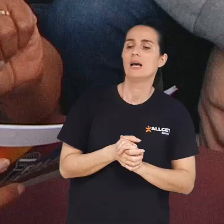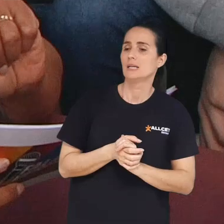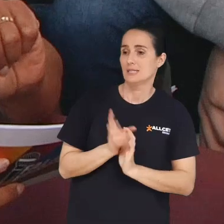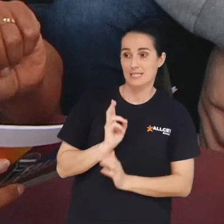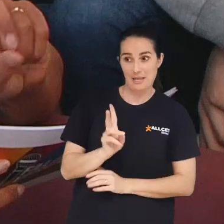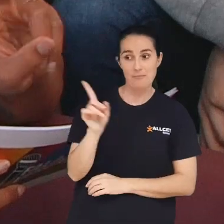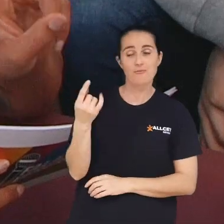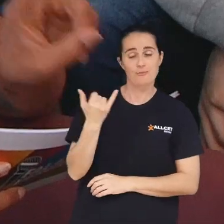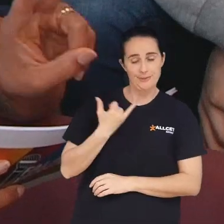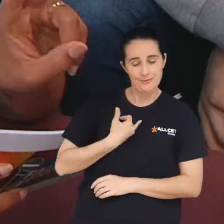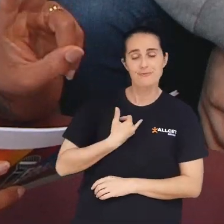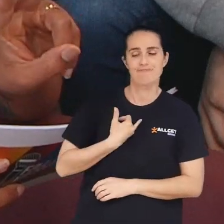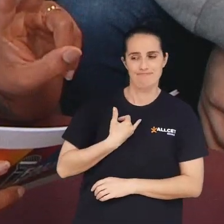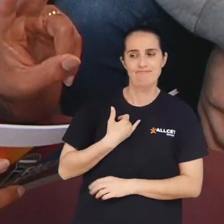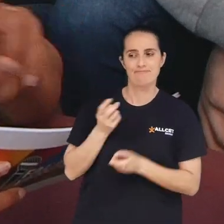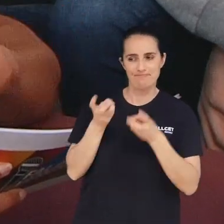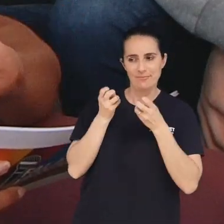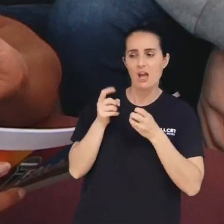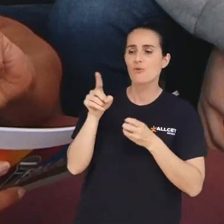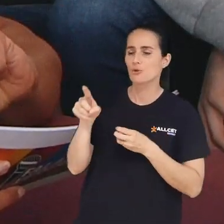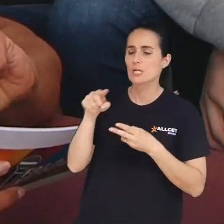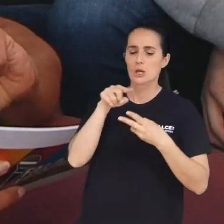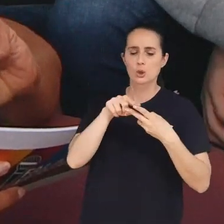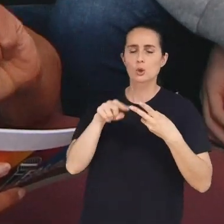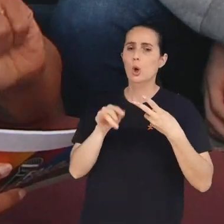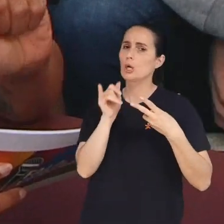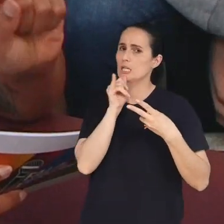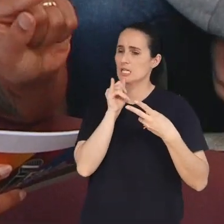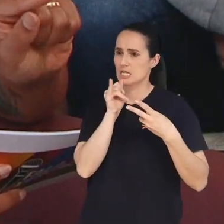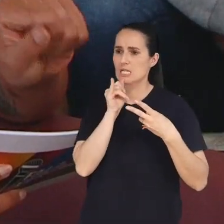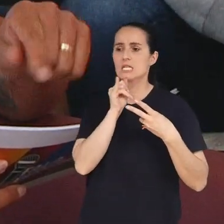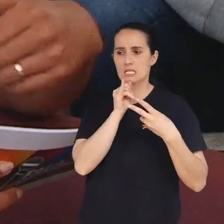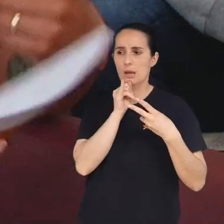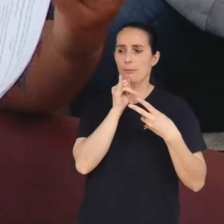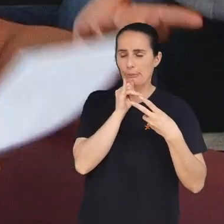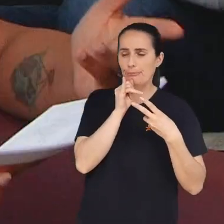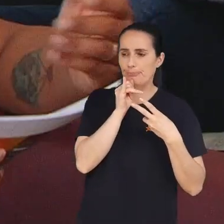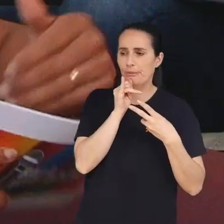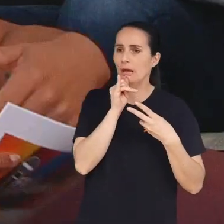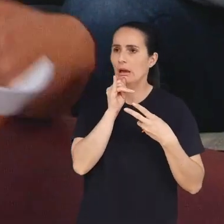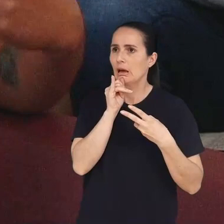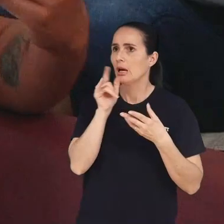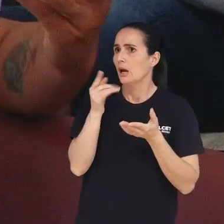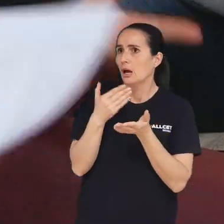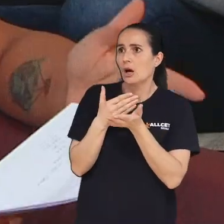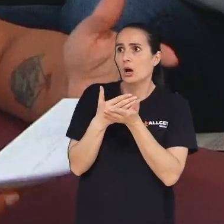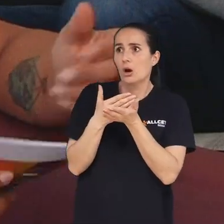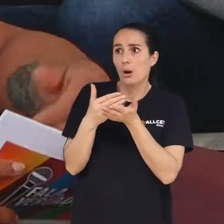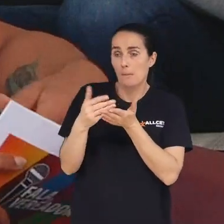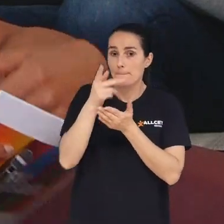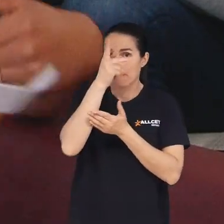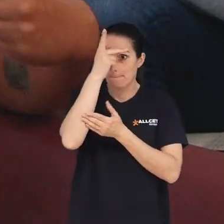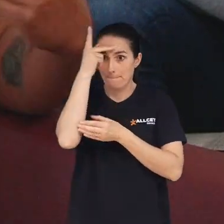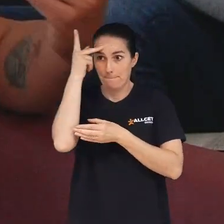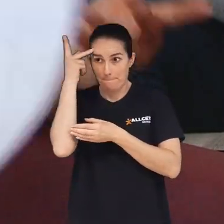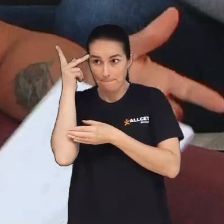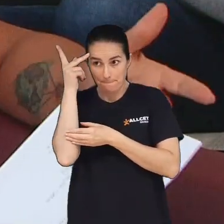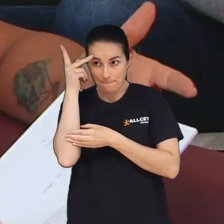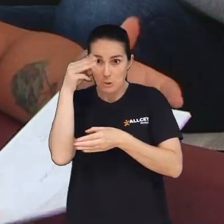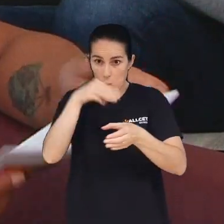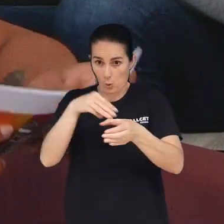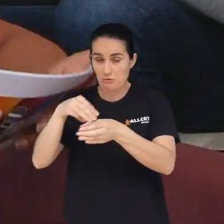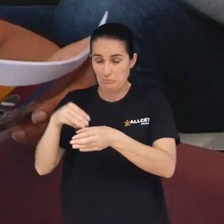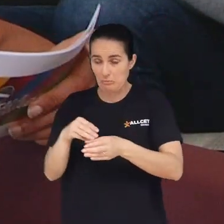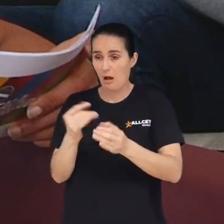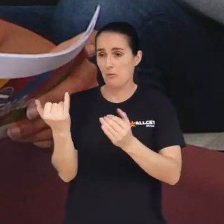E você trouxe 2 exemplos nessas entrevistas que partiram dos munícipes de grupos de WhatsApp, de